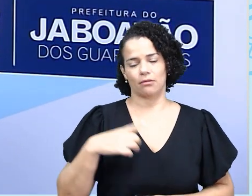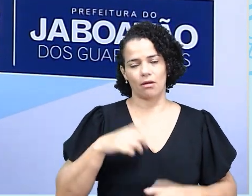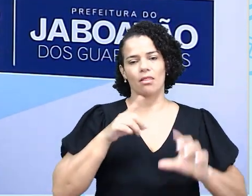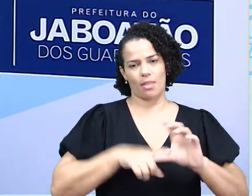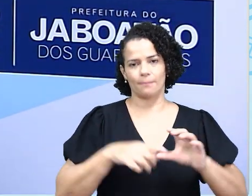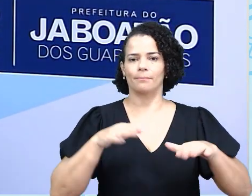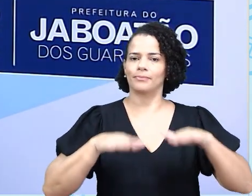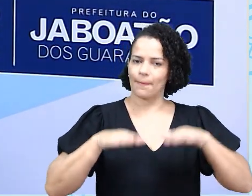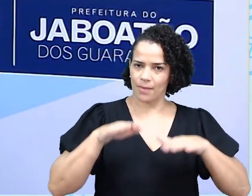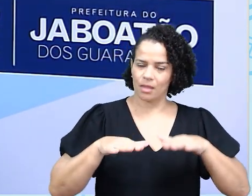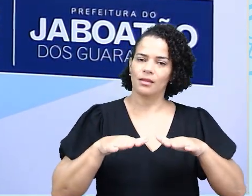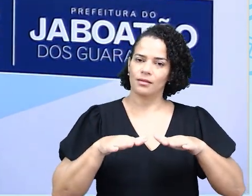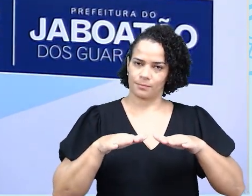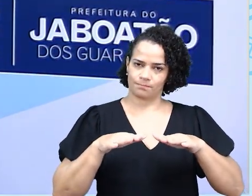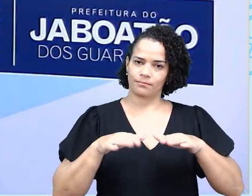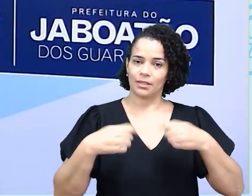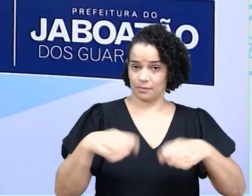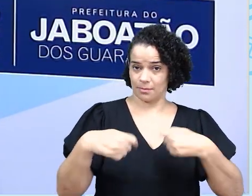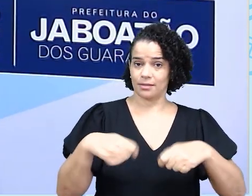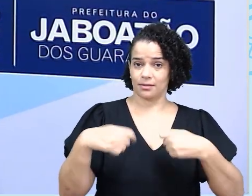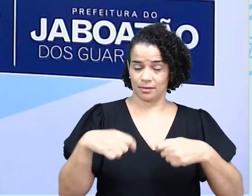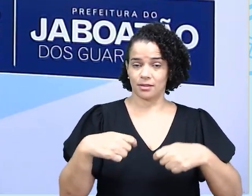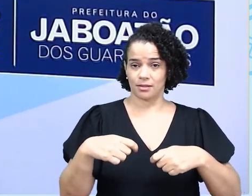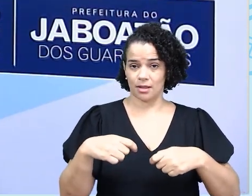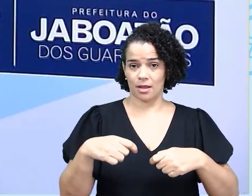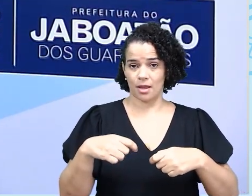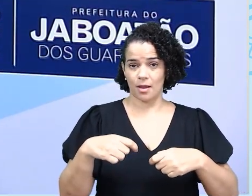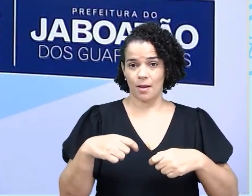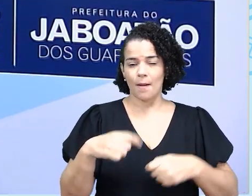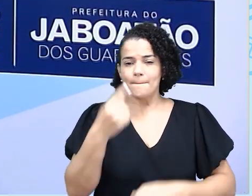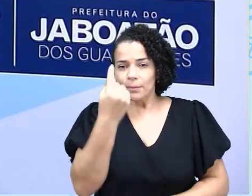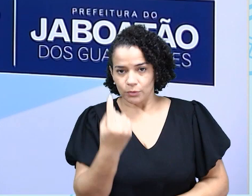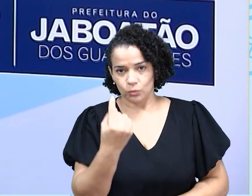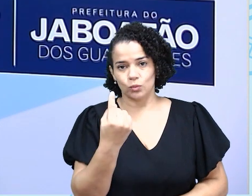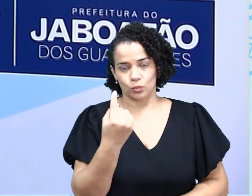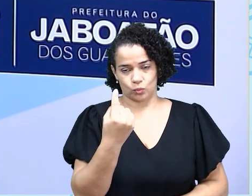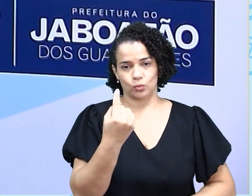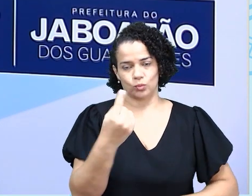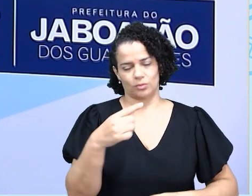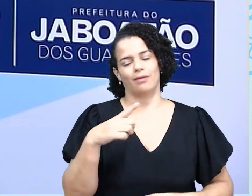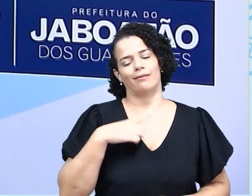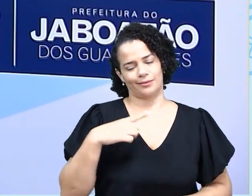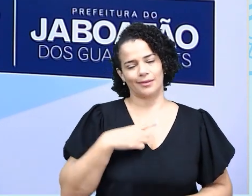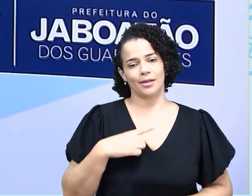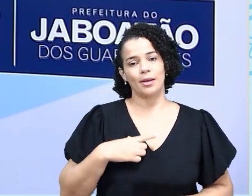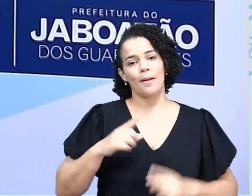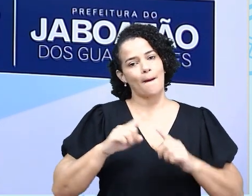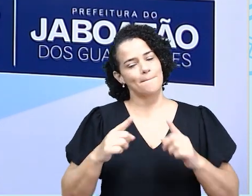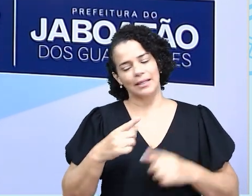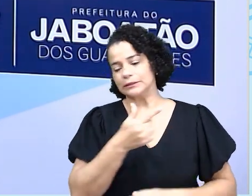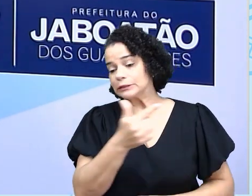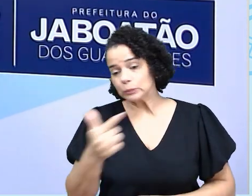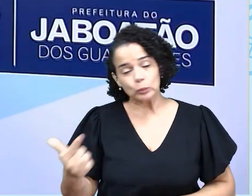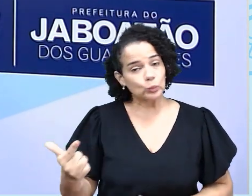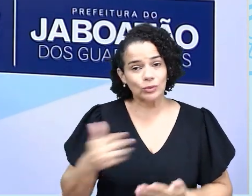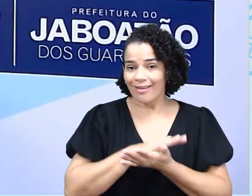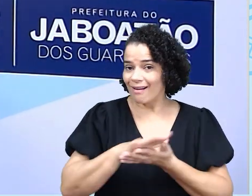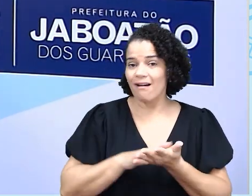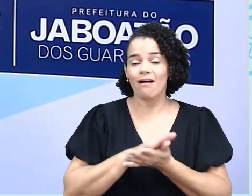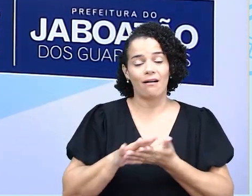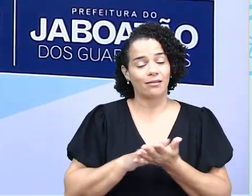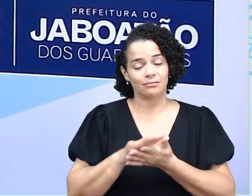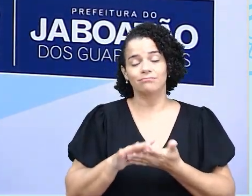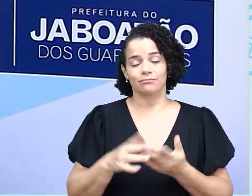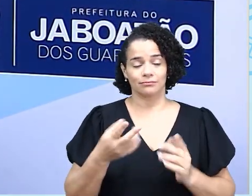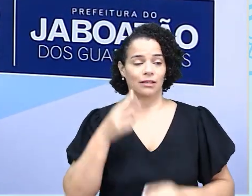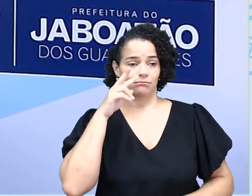que estão presentes, ou de pelo menos um, a gente tem uma sequência recursiva. Quando isso não acontece, ela não é recursiva. Tá? Dá